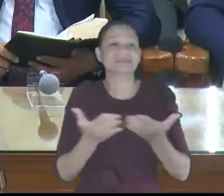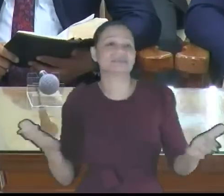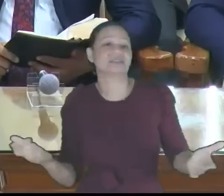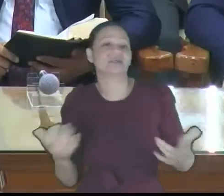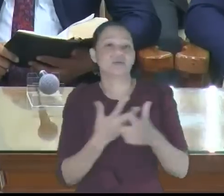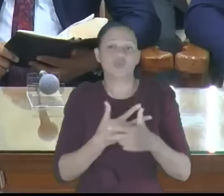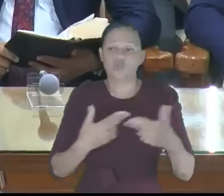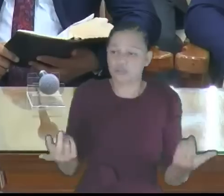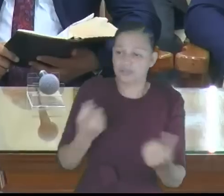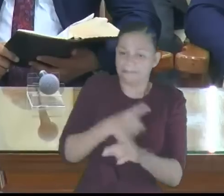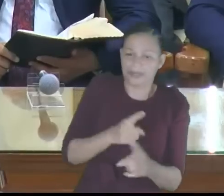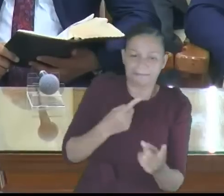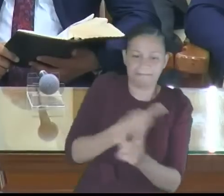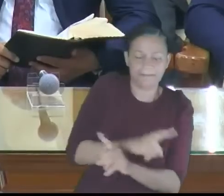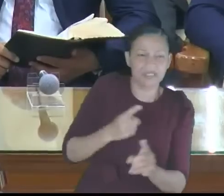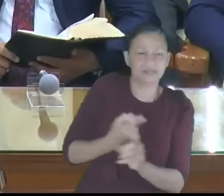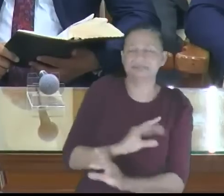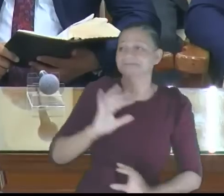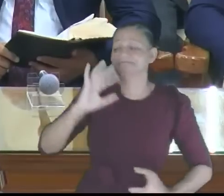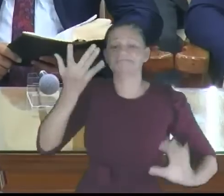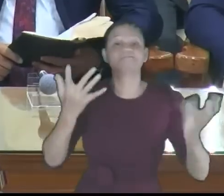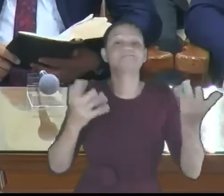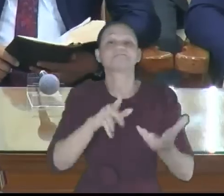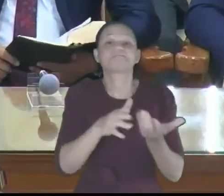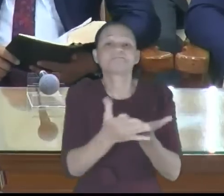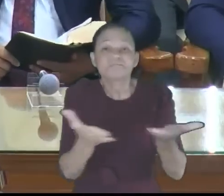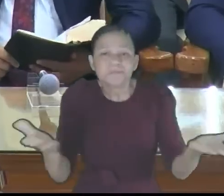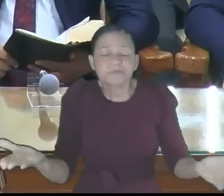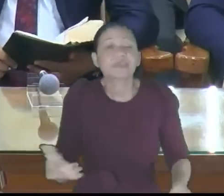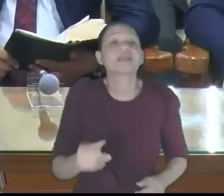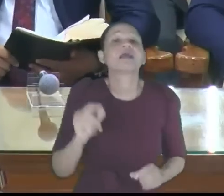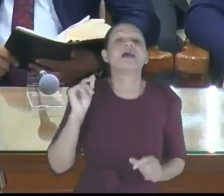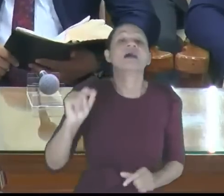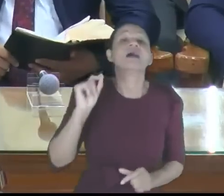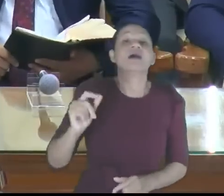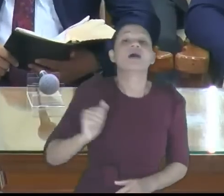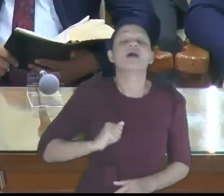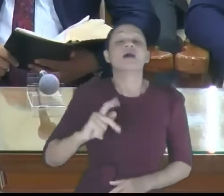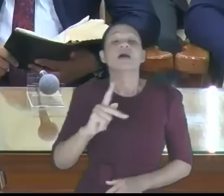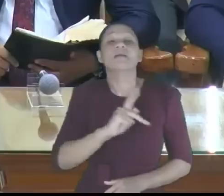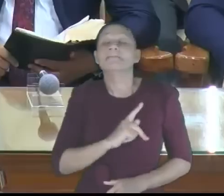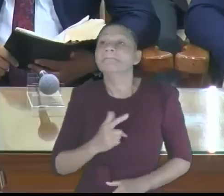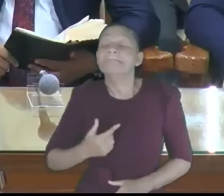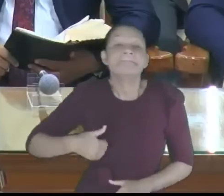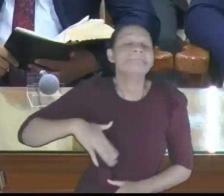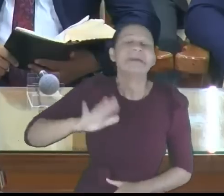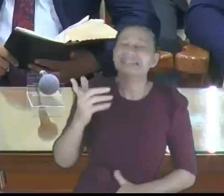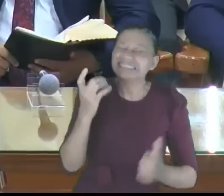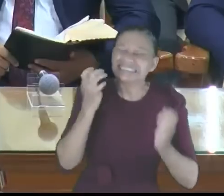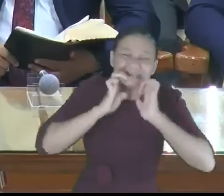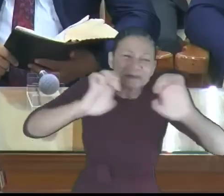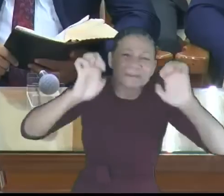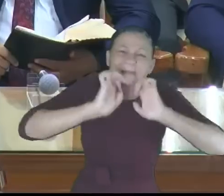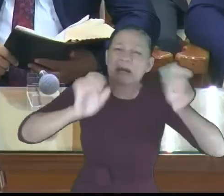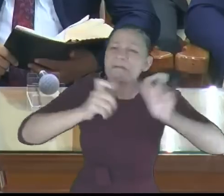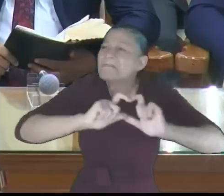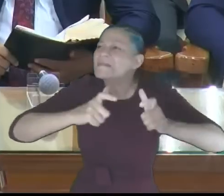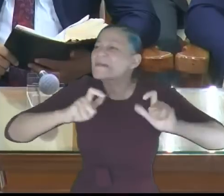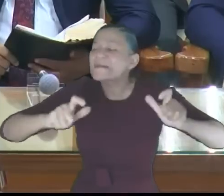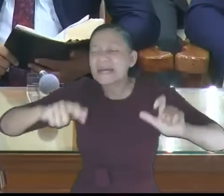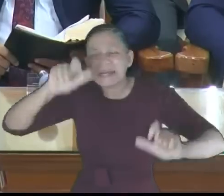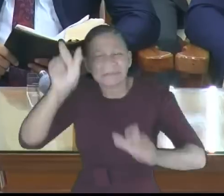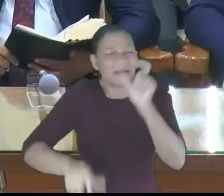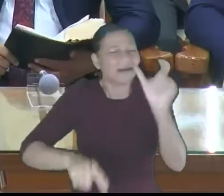coisas contrárias, adversidade. Irmão, quem foi o apóstolo que mais ganhou alma? Me ajude. Quem foi o apóstolo